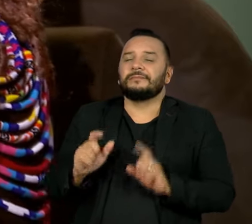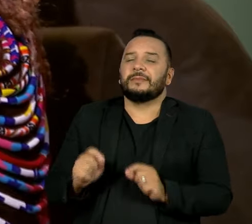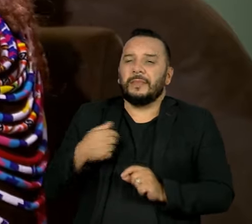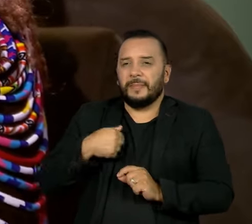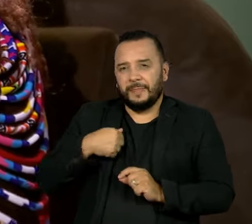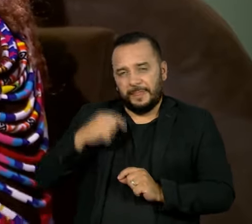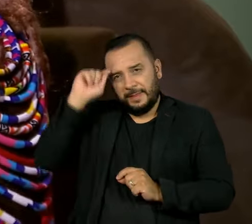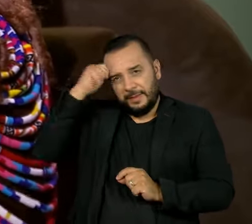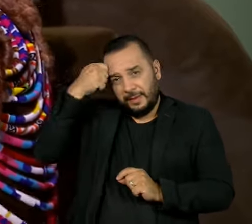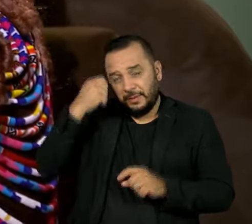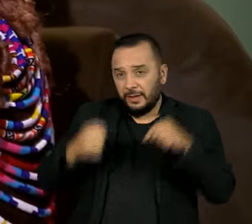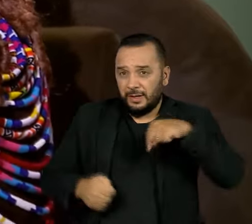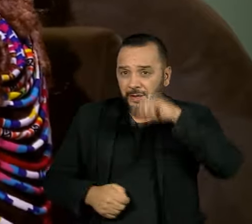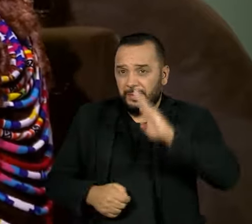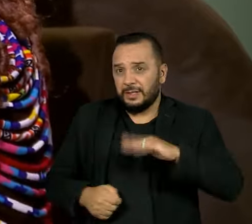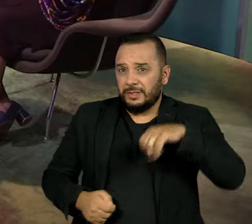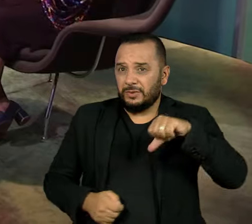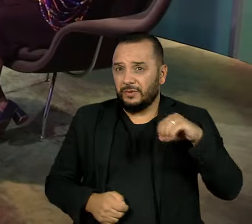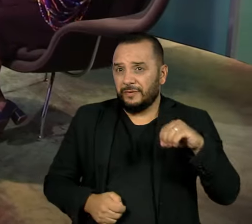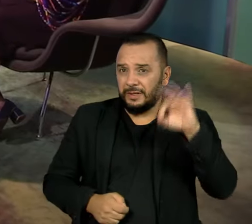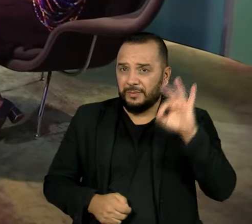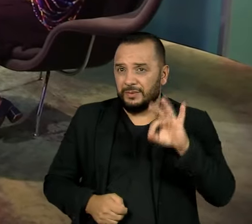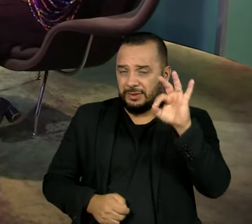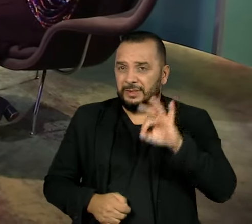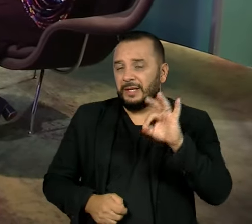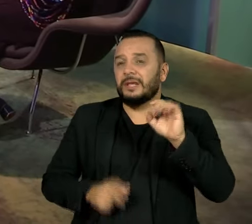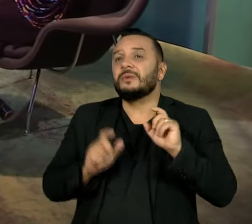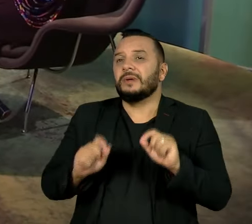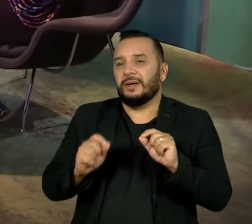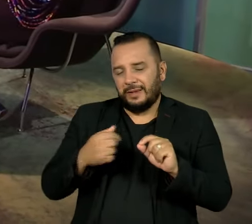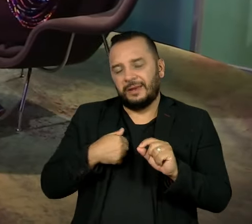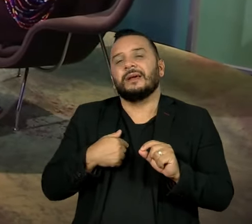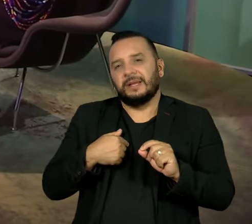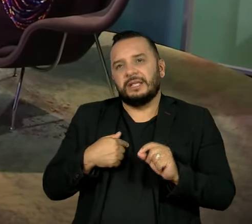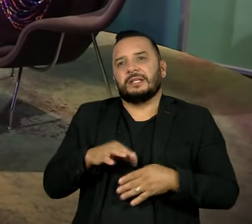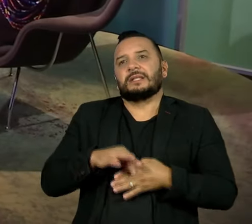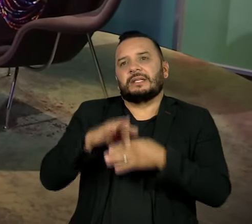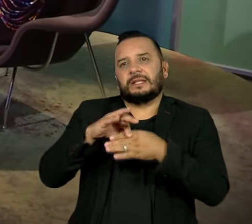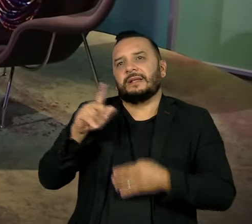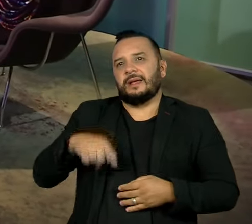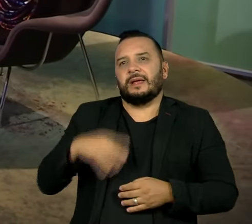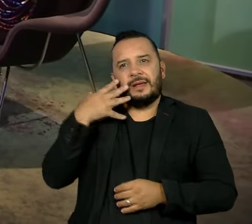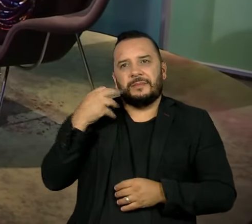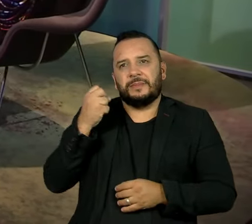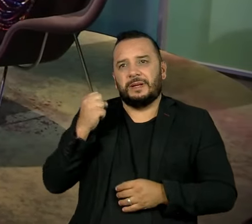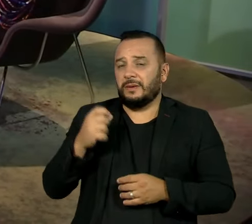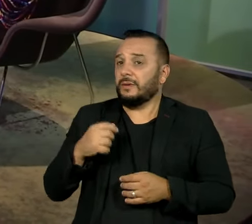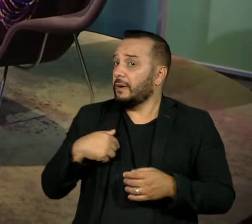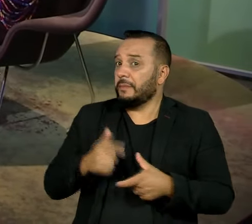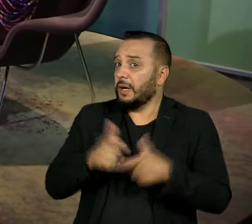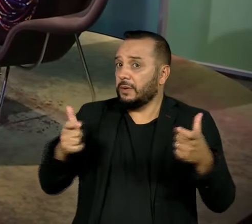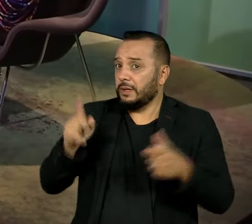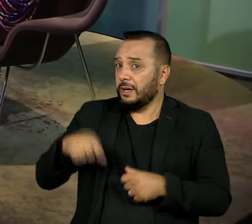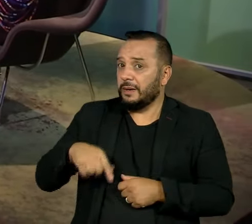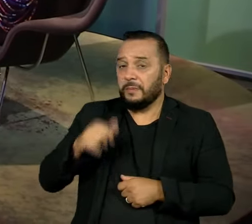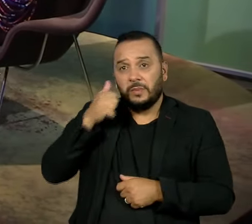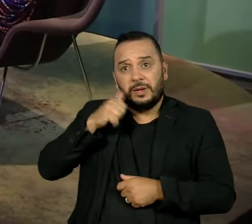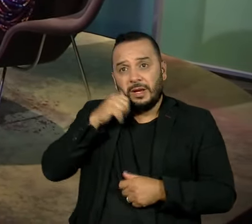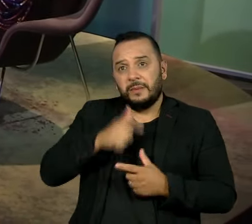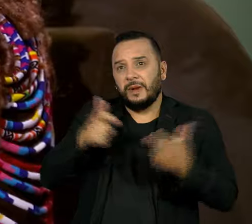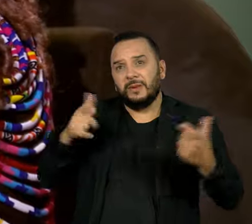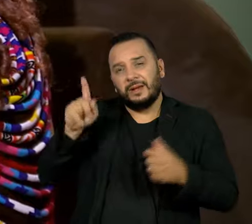Brasil, mais de 90% das pessoas em cadeiras de CEO são homens brancos. Isso num país de maioria de mulheres e de maioria de pessoas